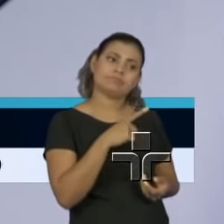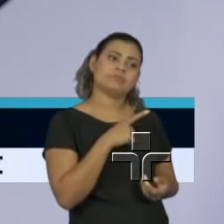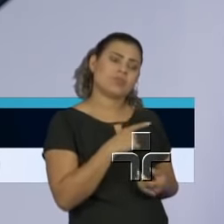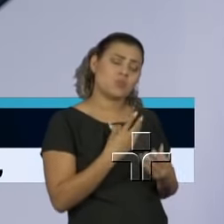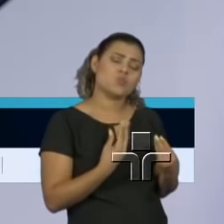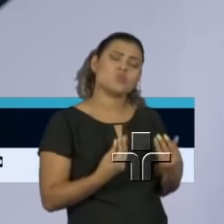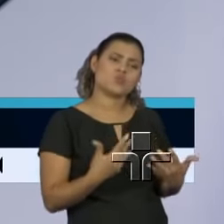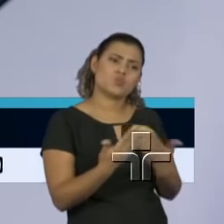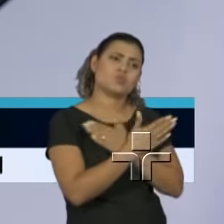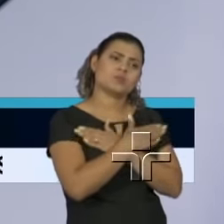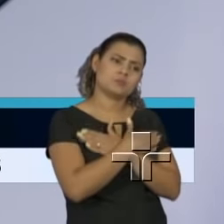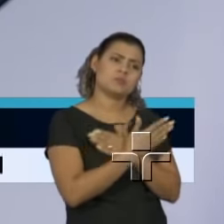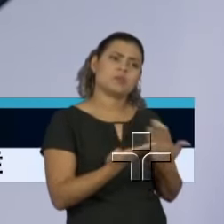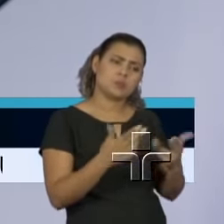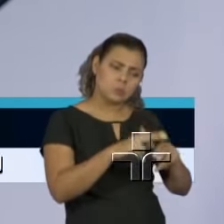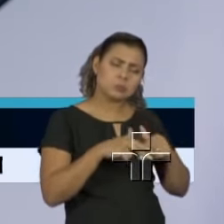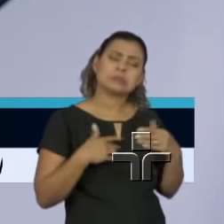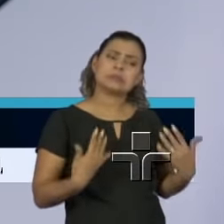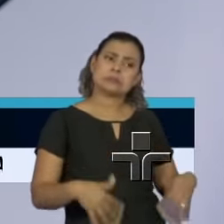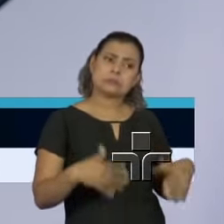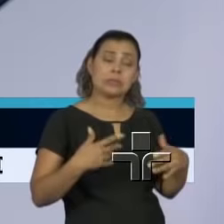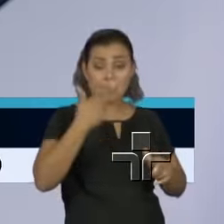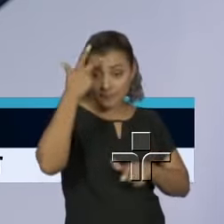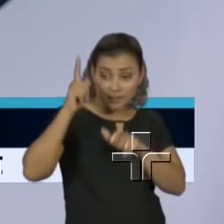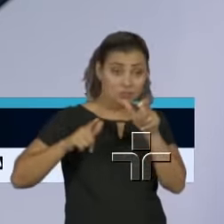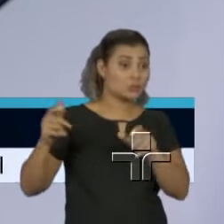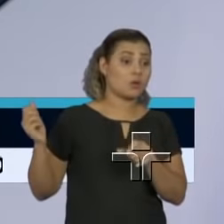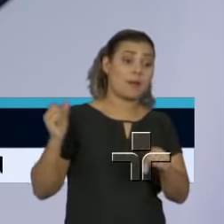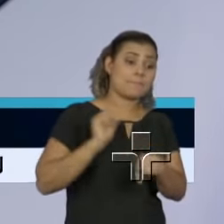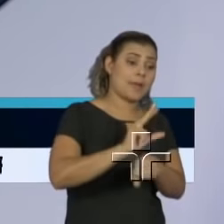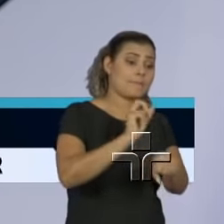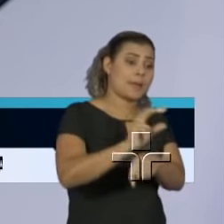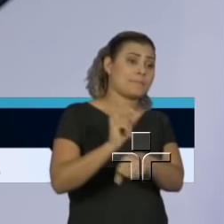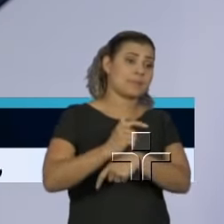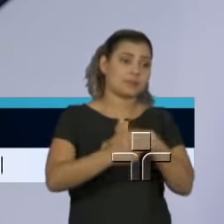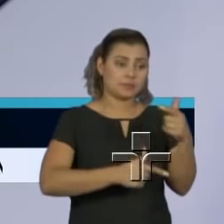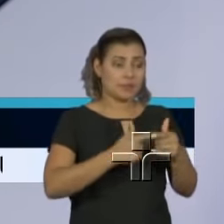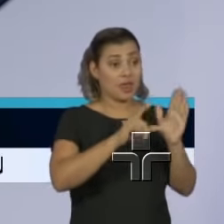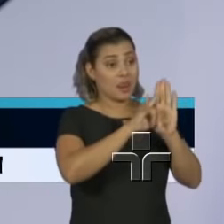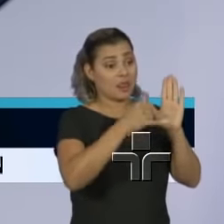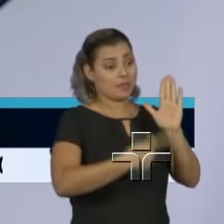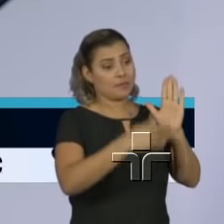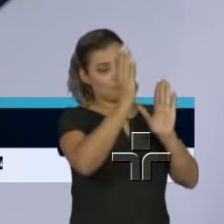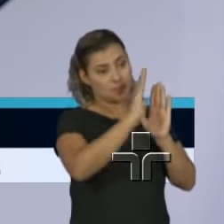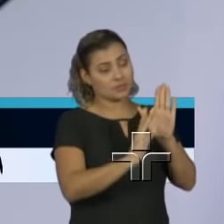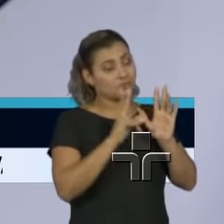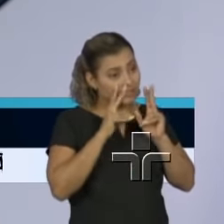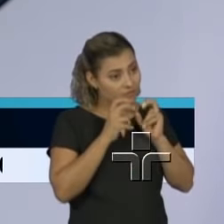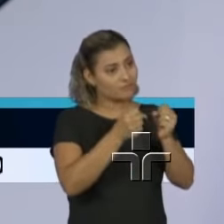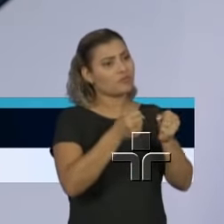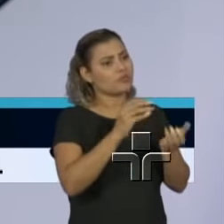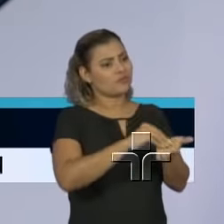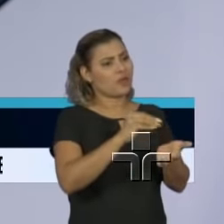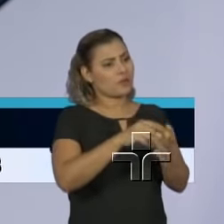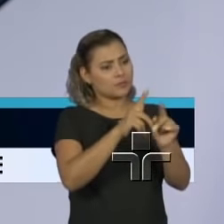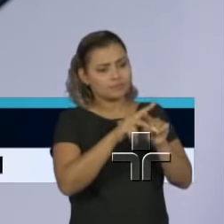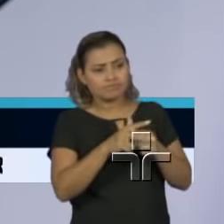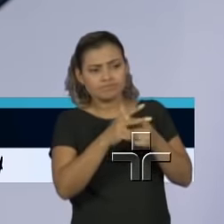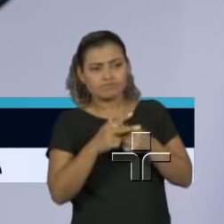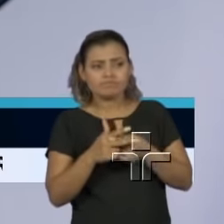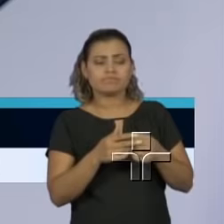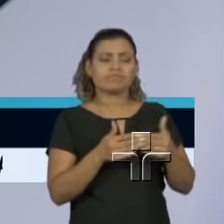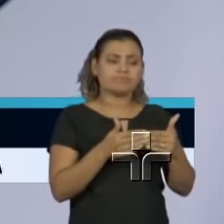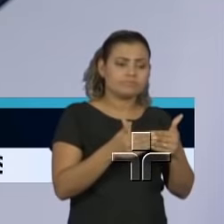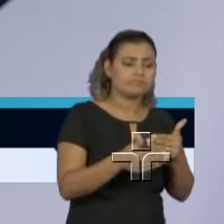e incorporar as pessoas que vão chegar ao mercado de trabalho. A economia brasileira vai ter força para isso? Eu acho que ainda tem um ponto de interrogação.